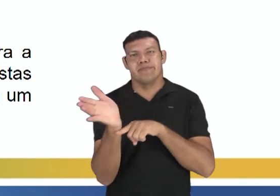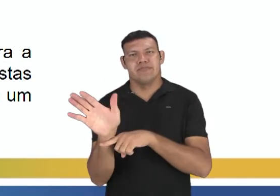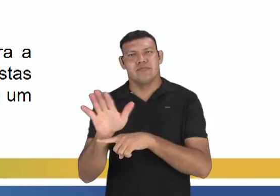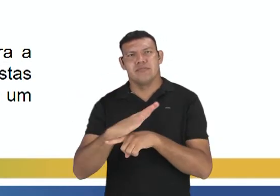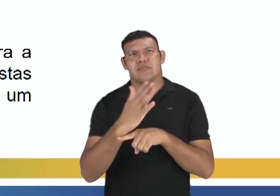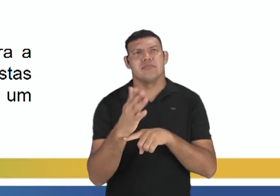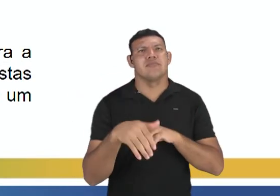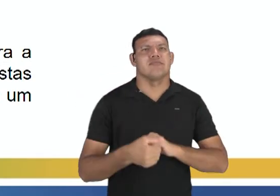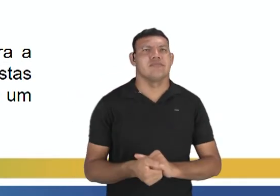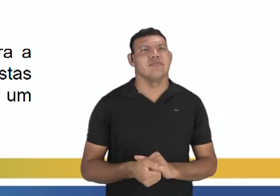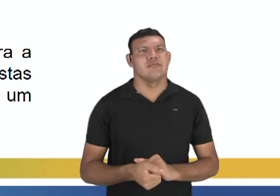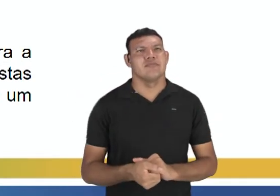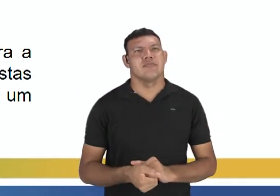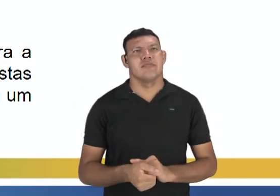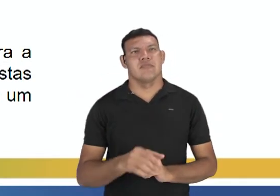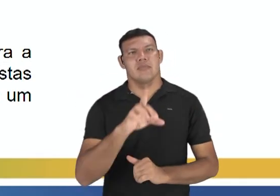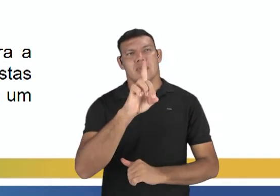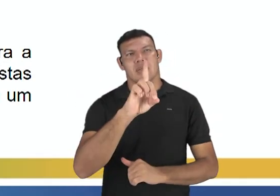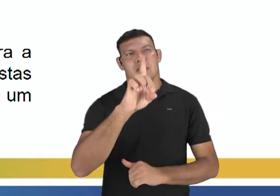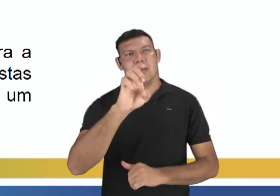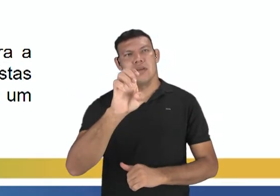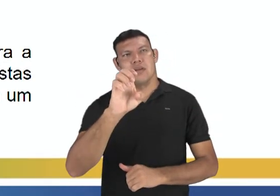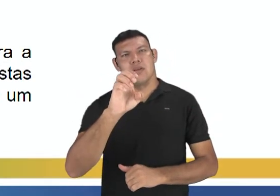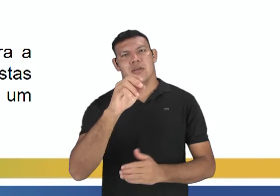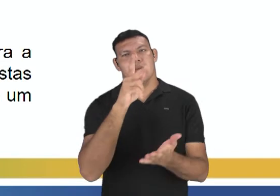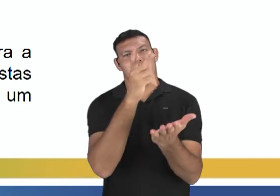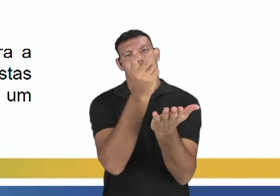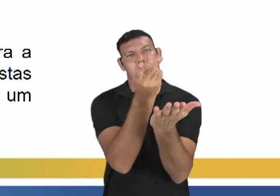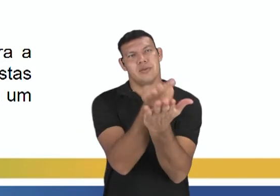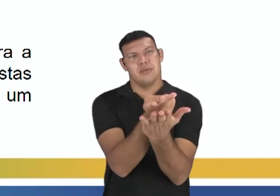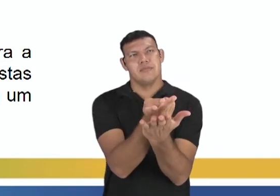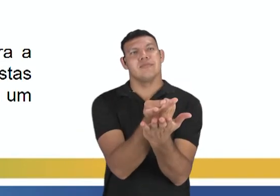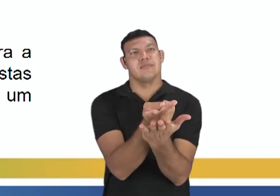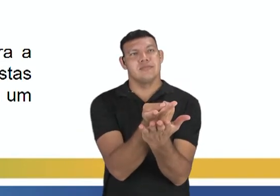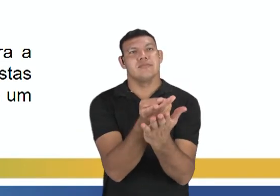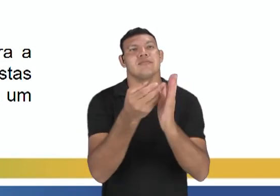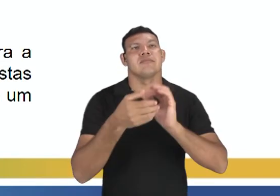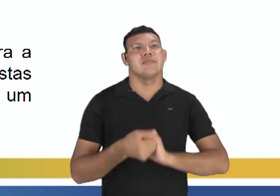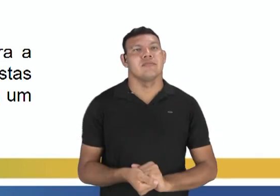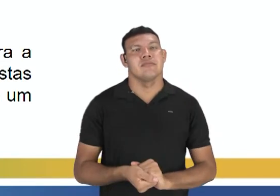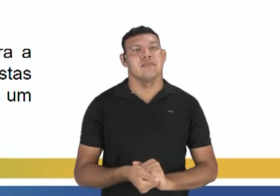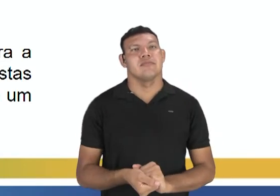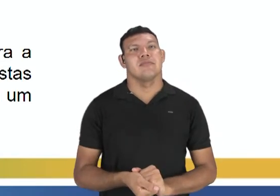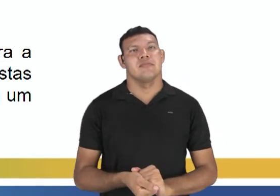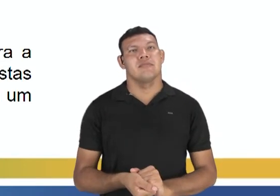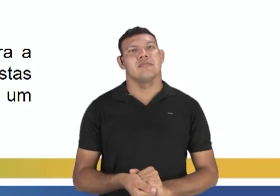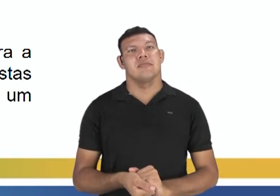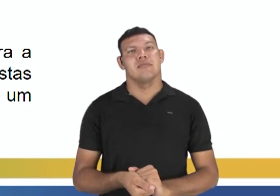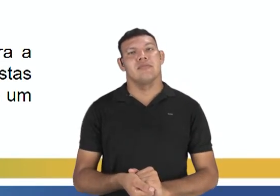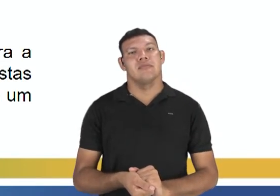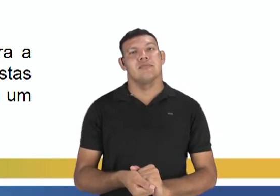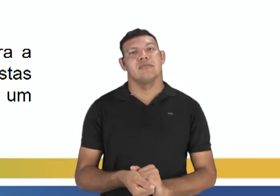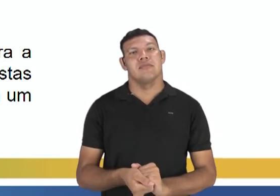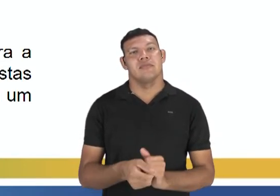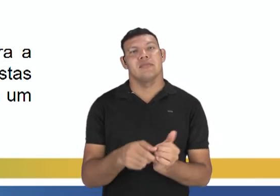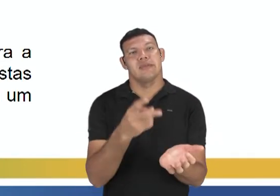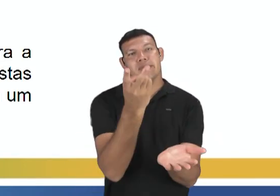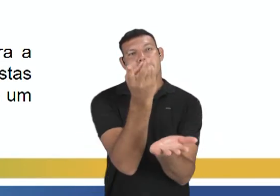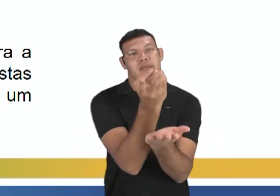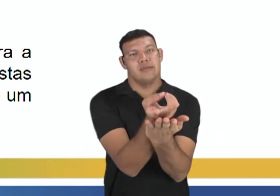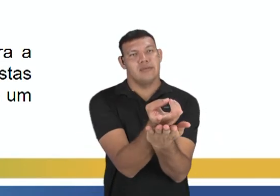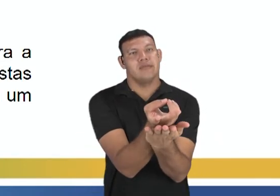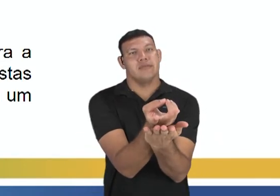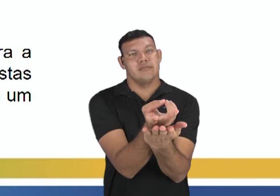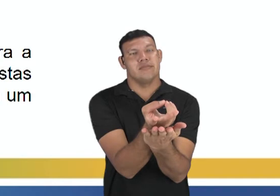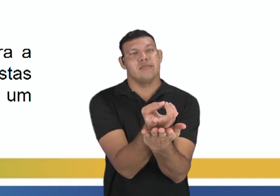que é a posição em que o porco está deitado sobre uma superfície, com a face do abdômen voltada para baixo, então quando a gente está deitado